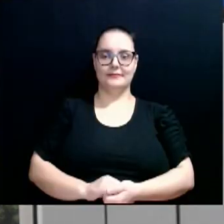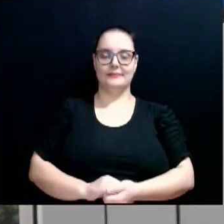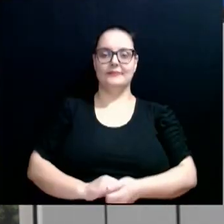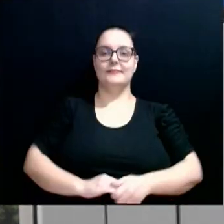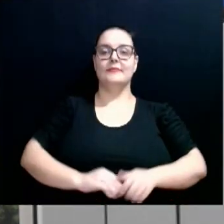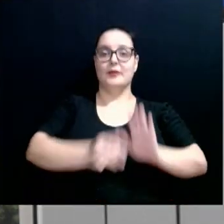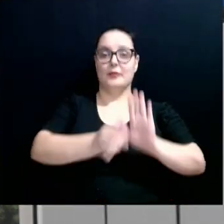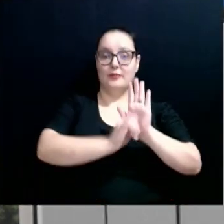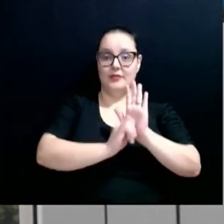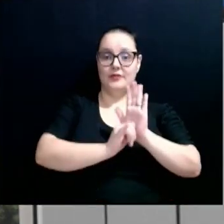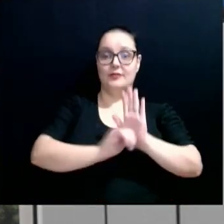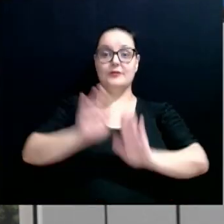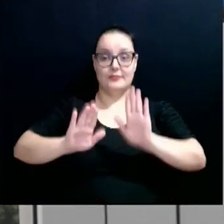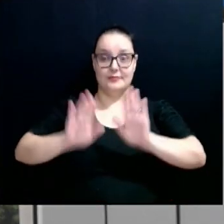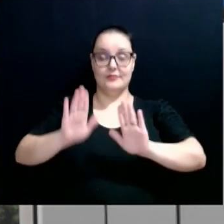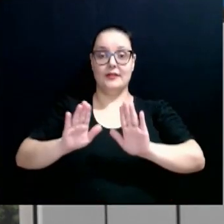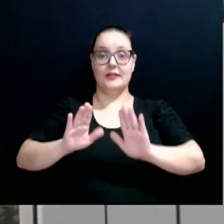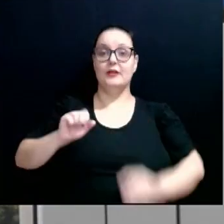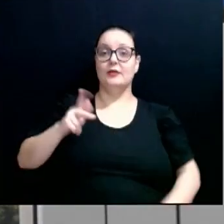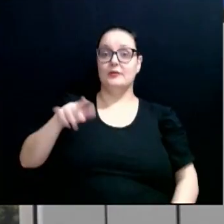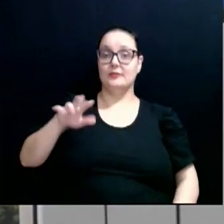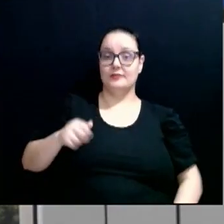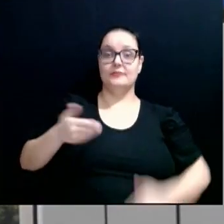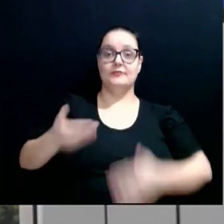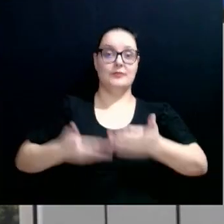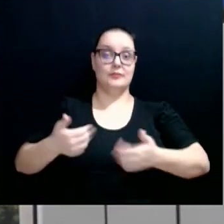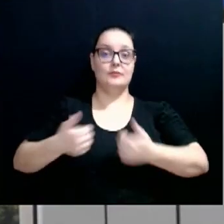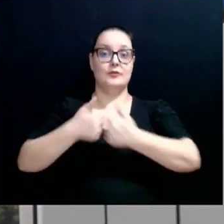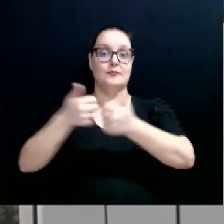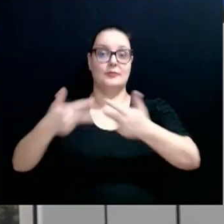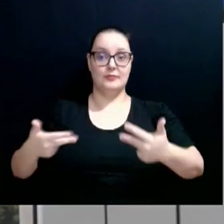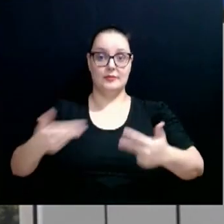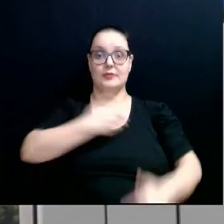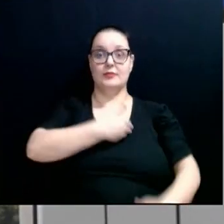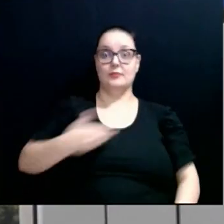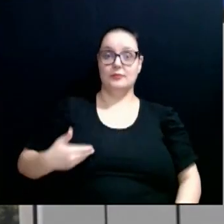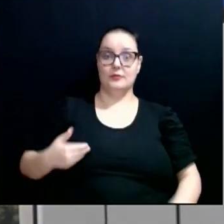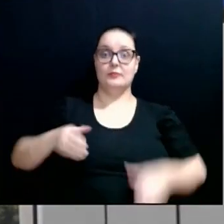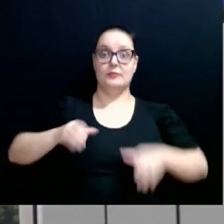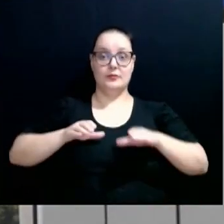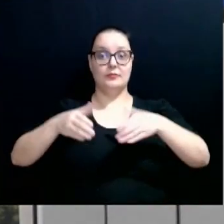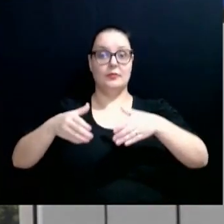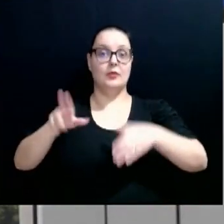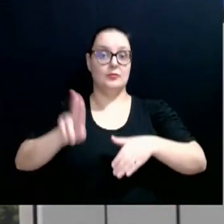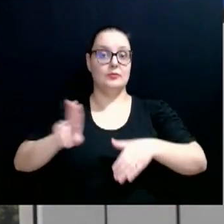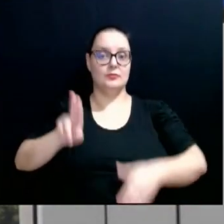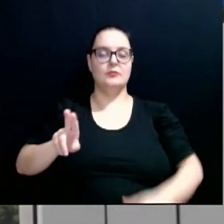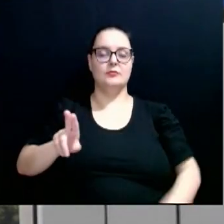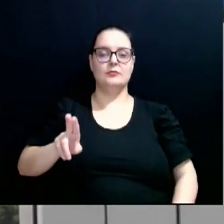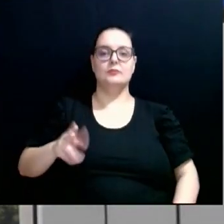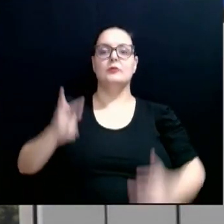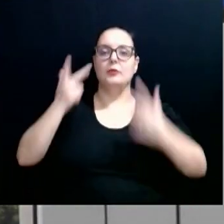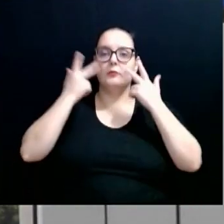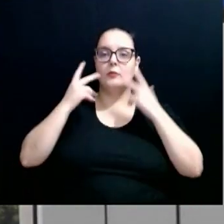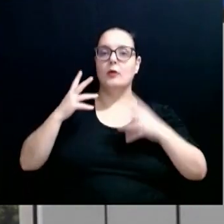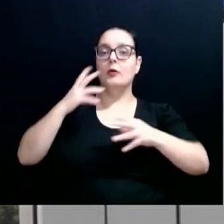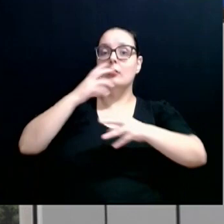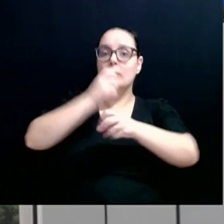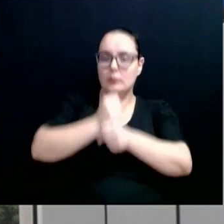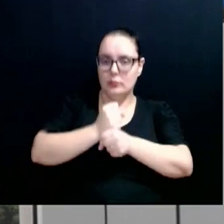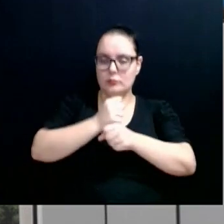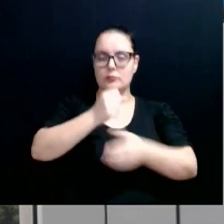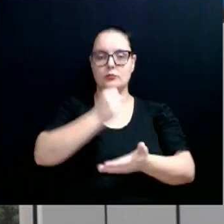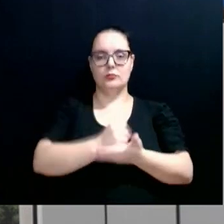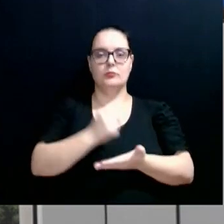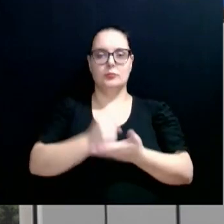para a concessão do serviço de transporte público coletivo convencional. O valor total do contrato no período de